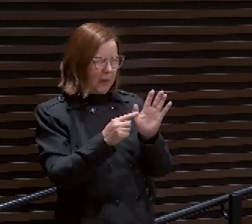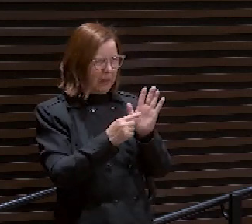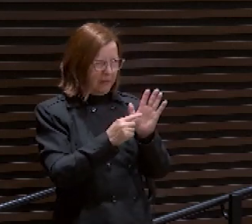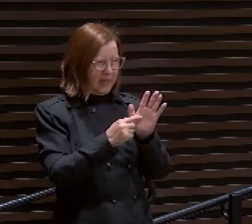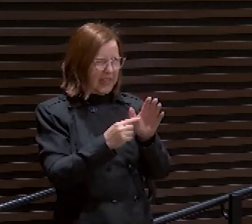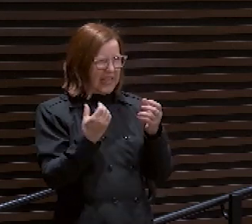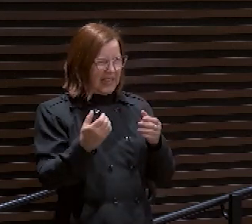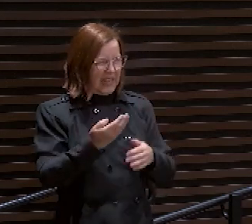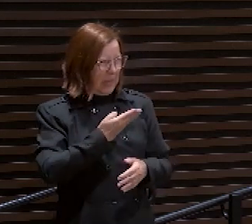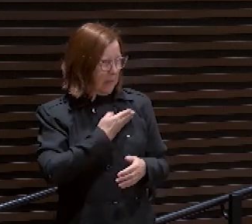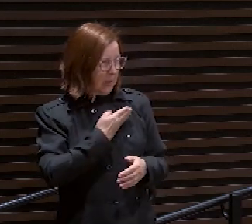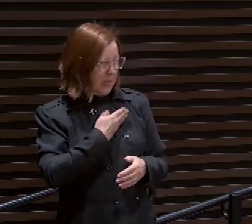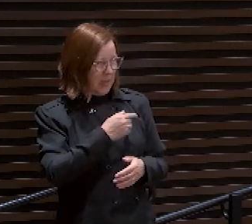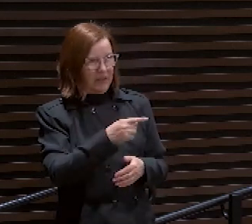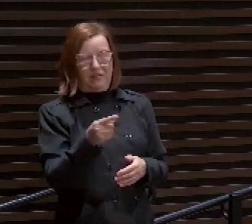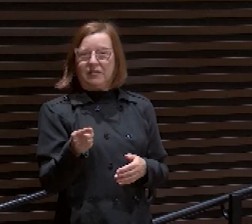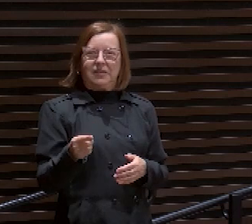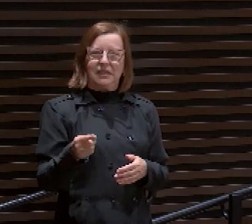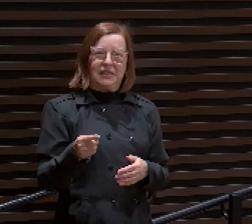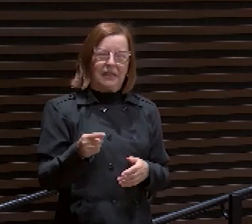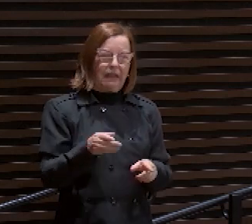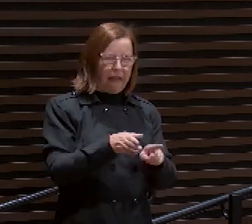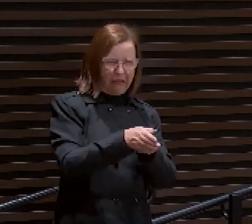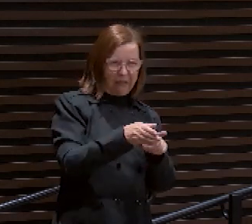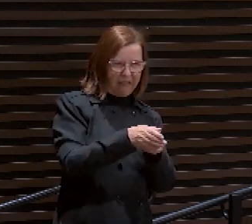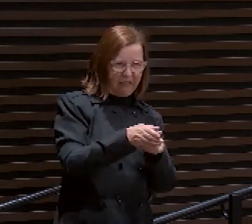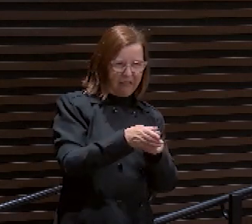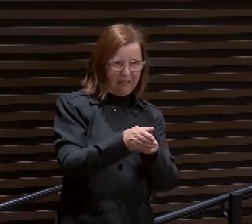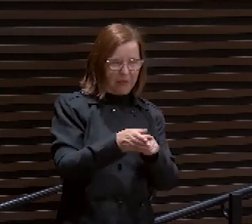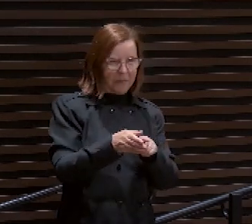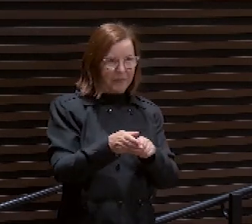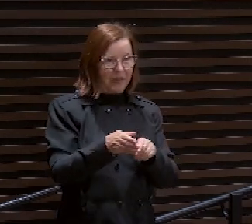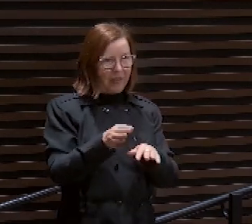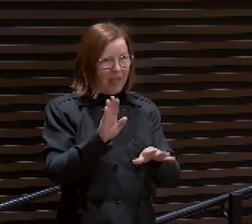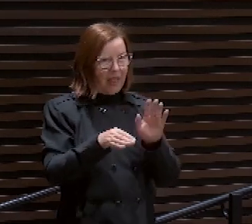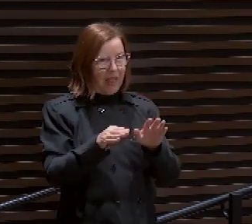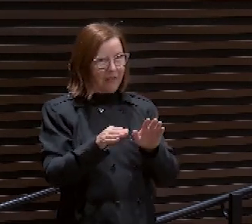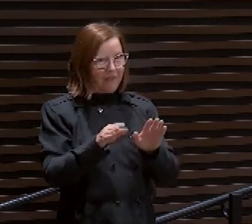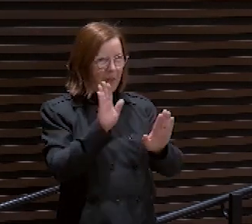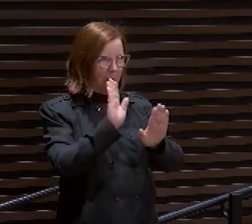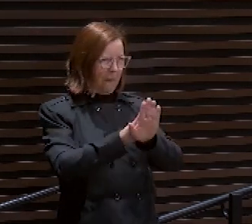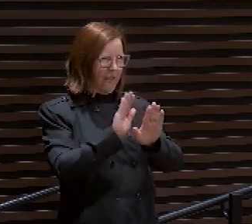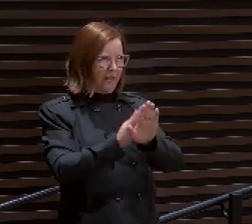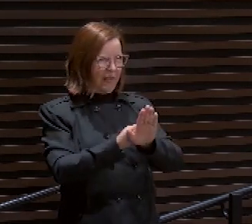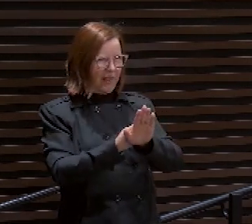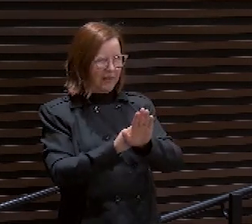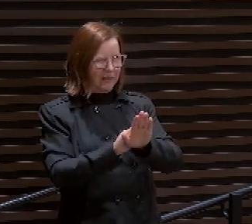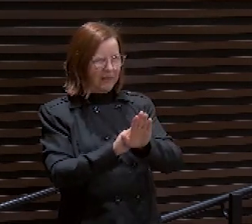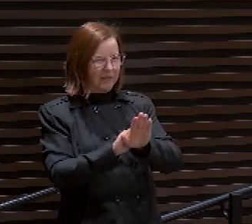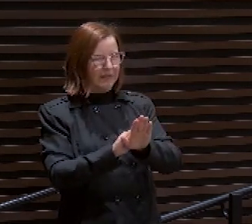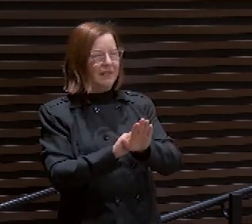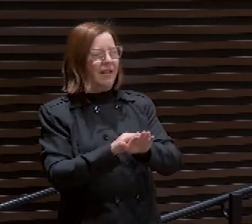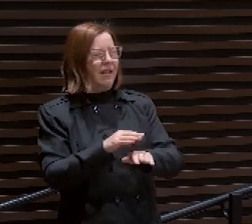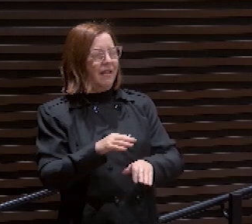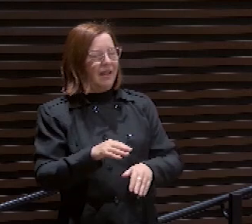querem amizade com você e ficam te bajulando, às vezes esses por trás estão te caluniando, maldizendo, te odiando. Para a gente se atentar a